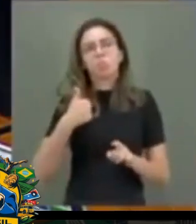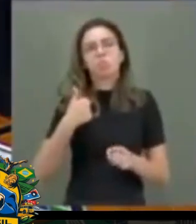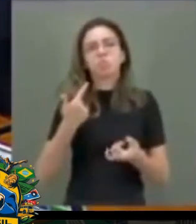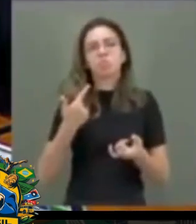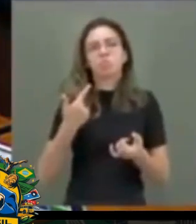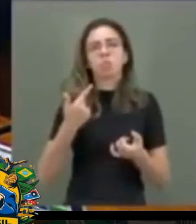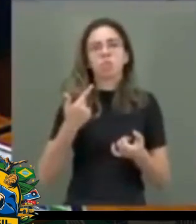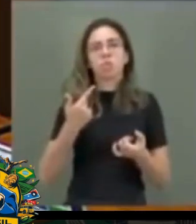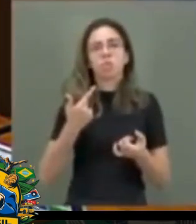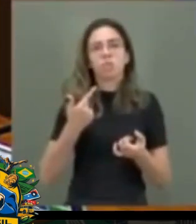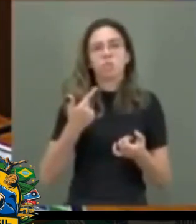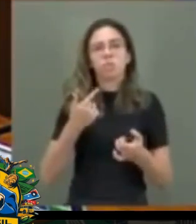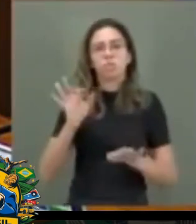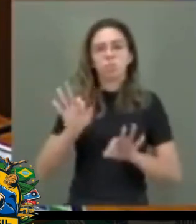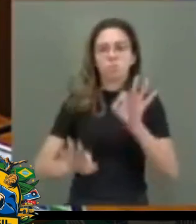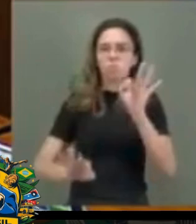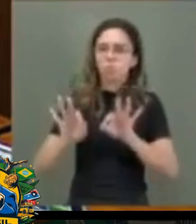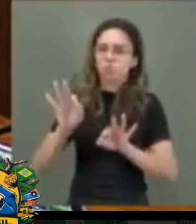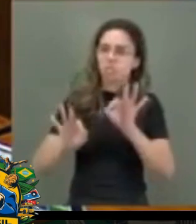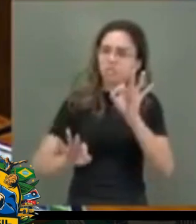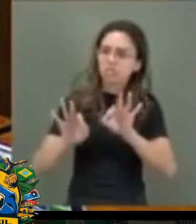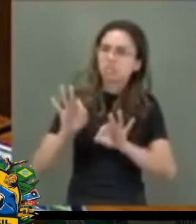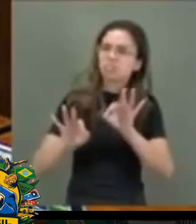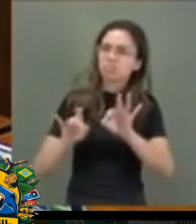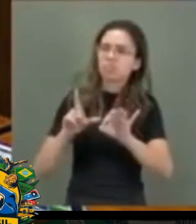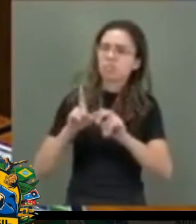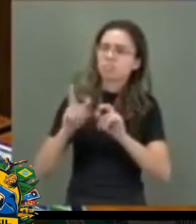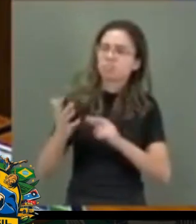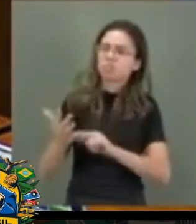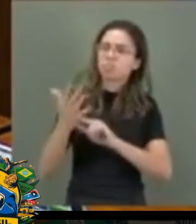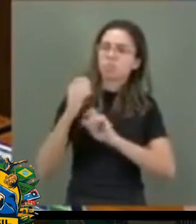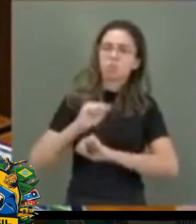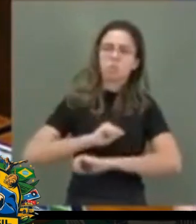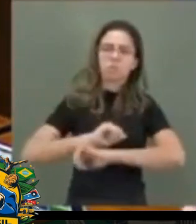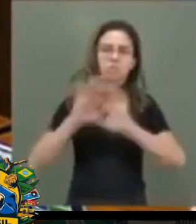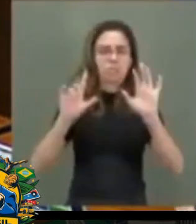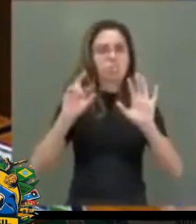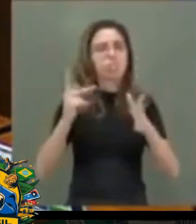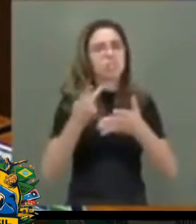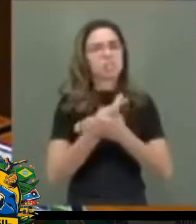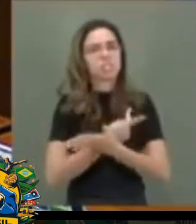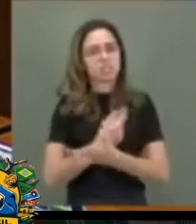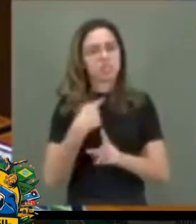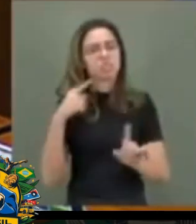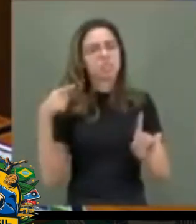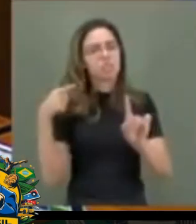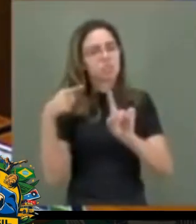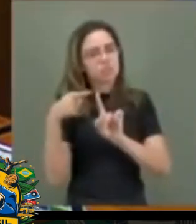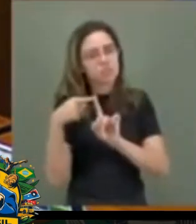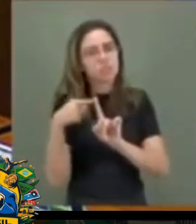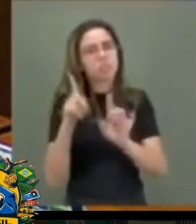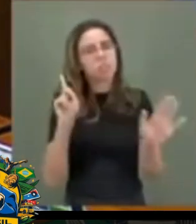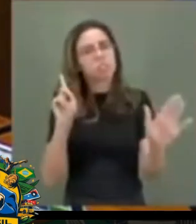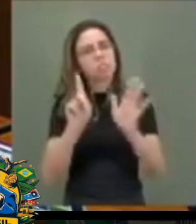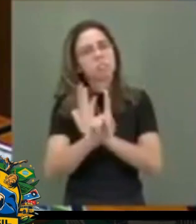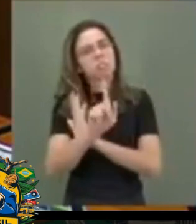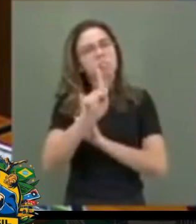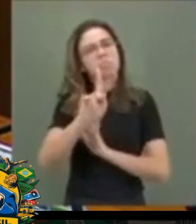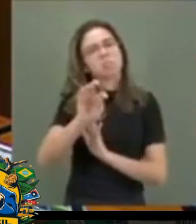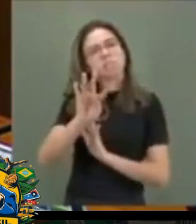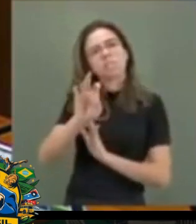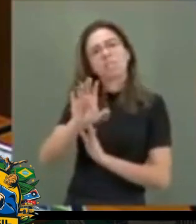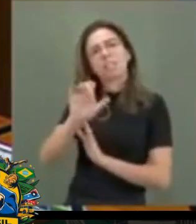extremamente revelador desse fato. Eu tenho umas perguntas bem objetivas e indagaria ao senador Petecão se